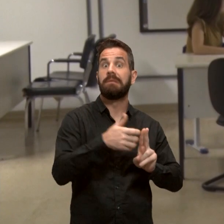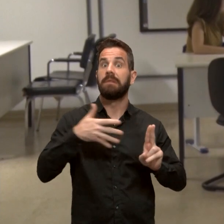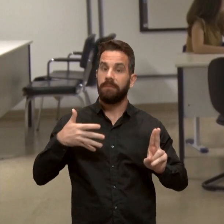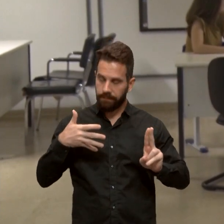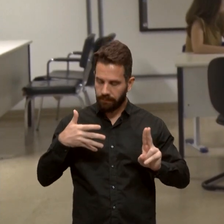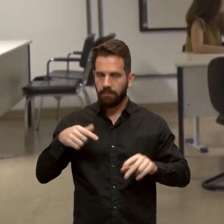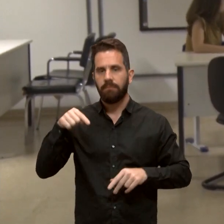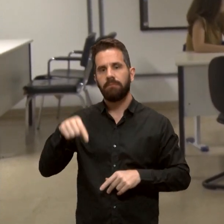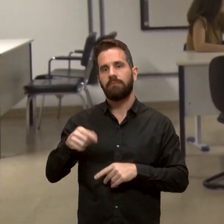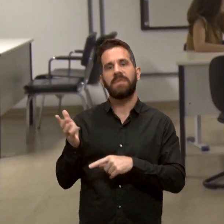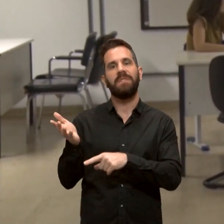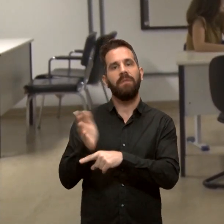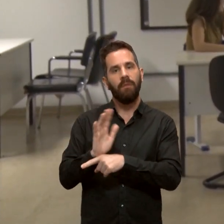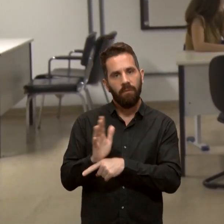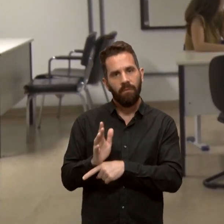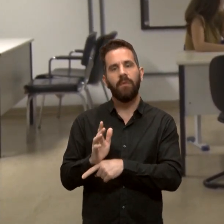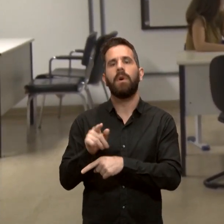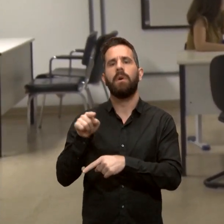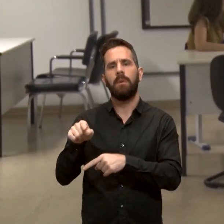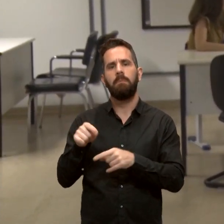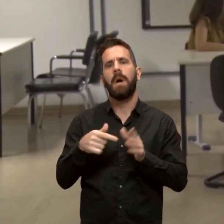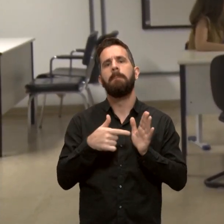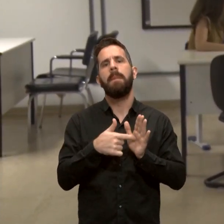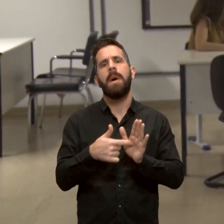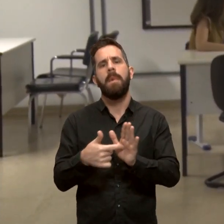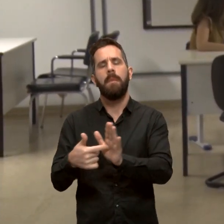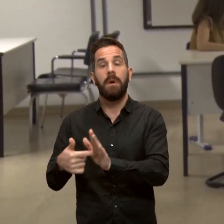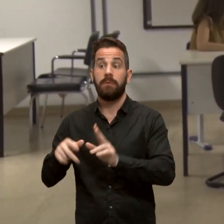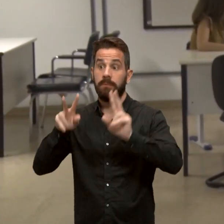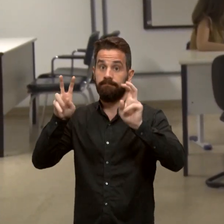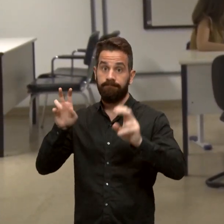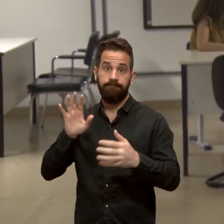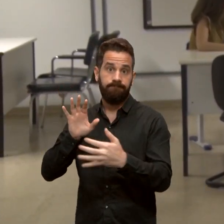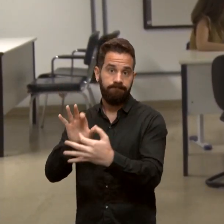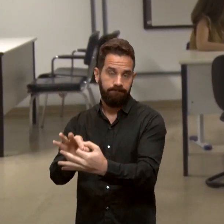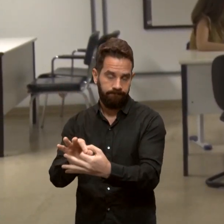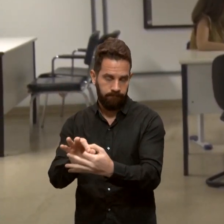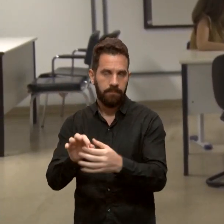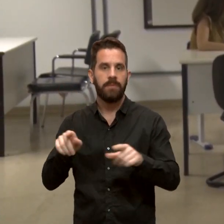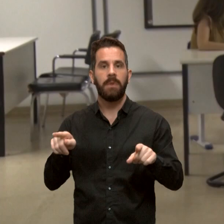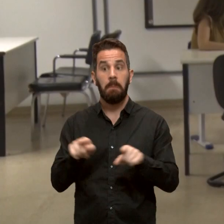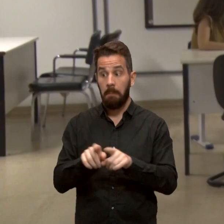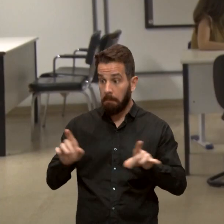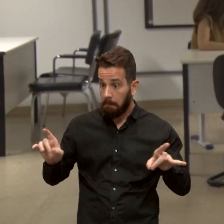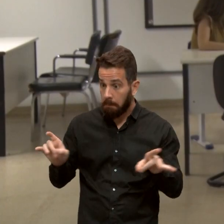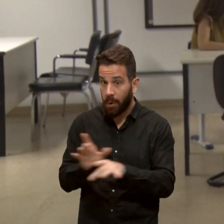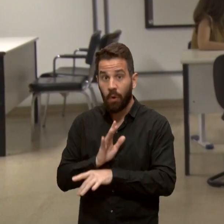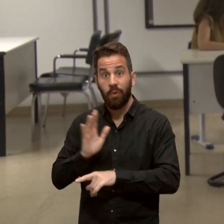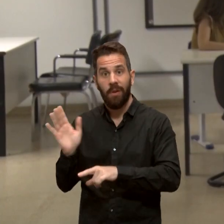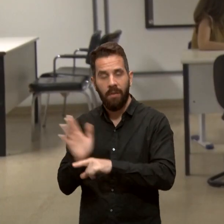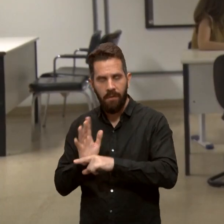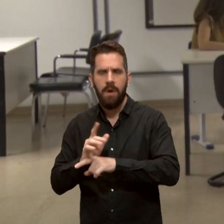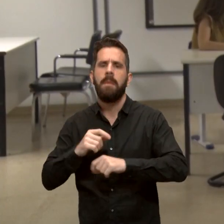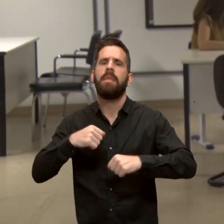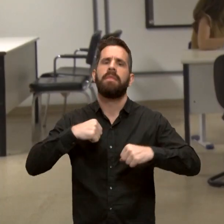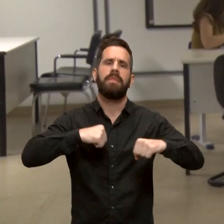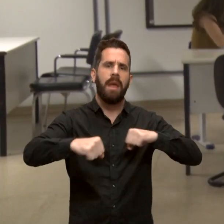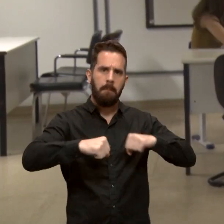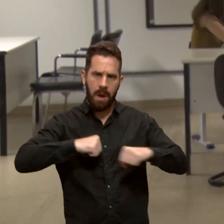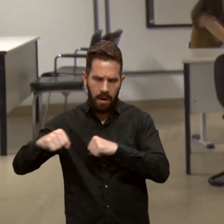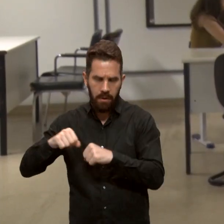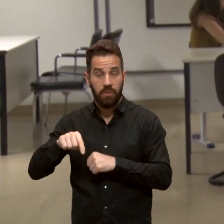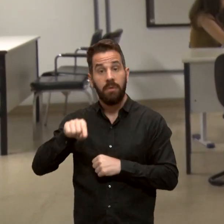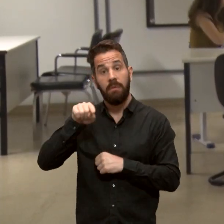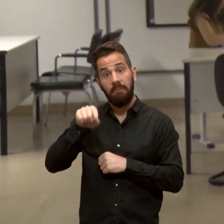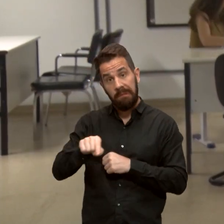abordam questões relacionadas ao tema e logo depois tem debate. Tudo isso de forma gratuita